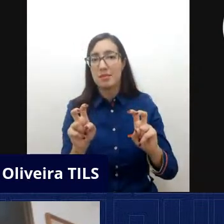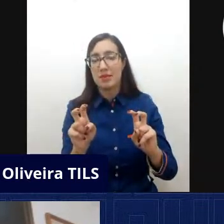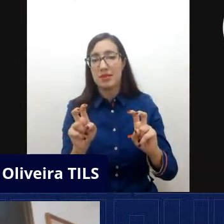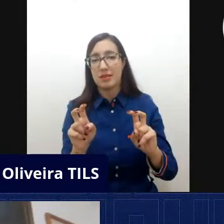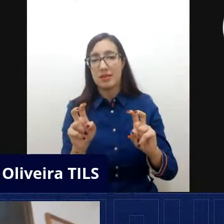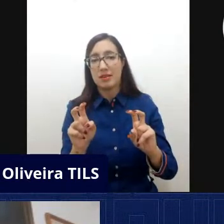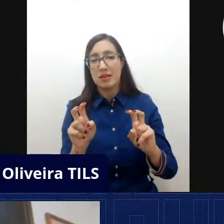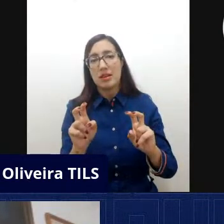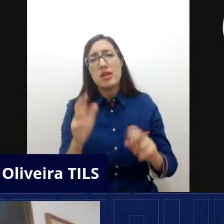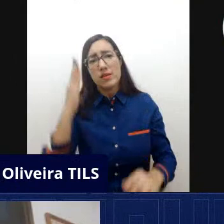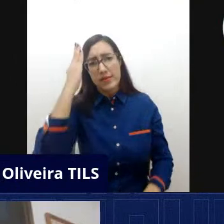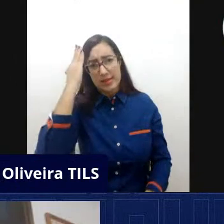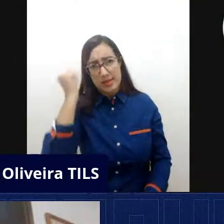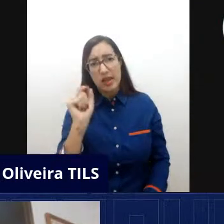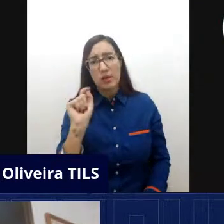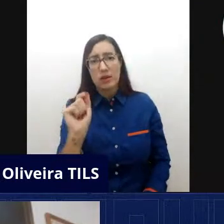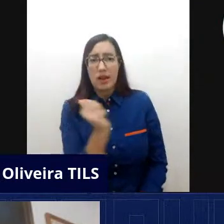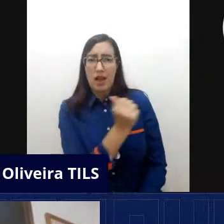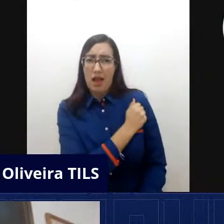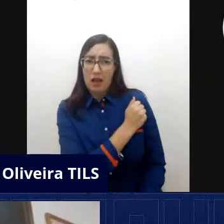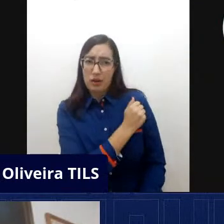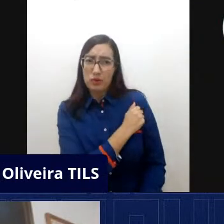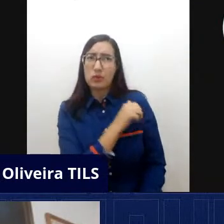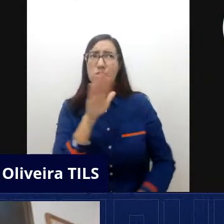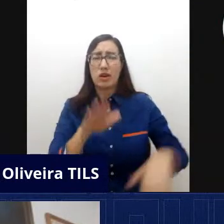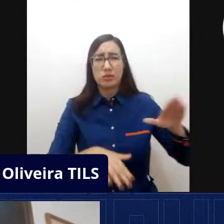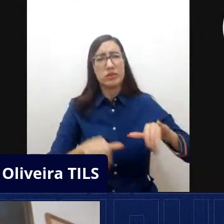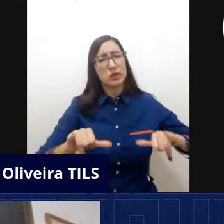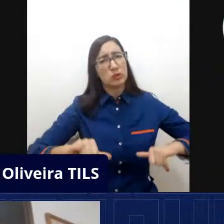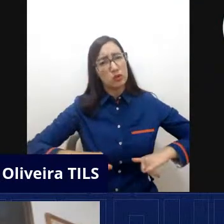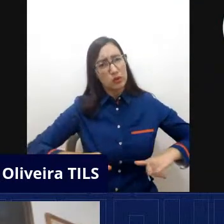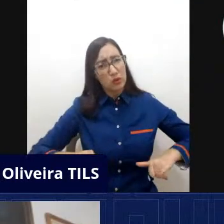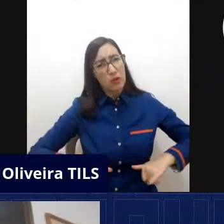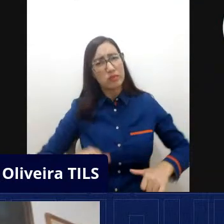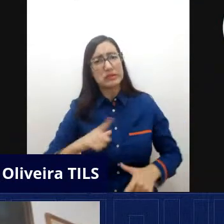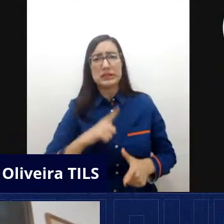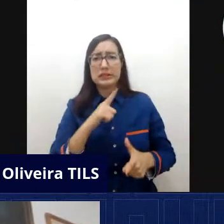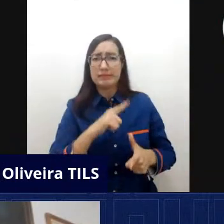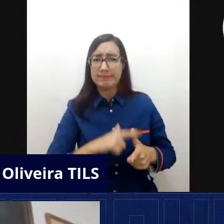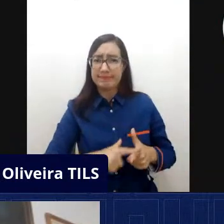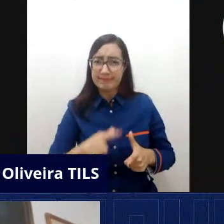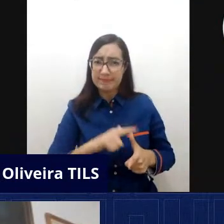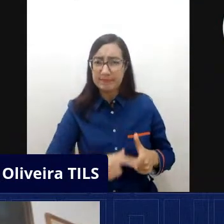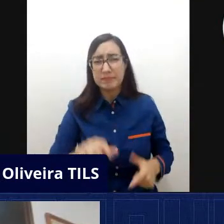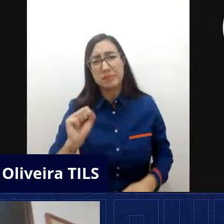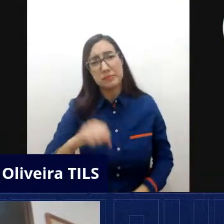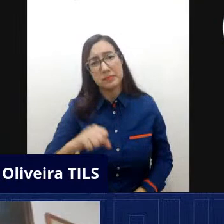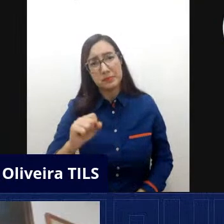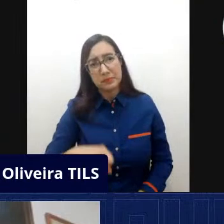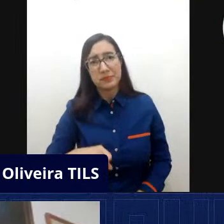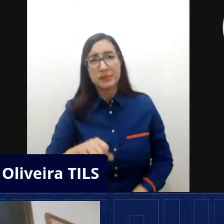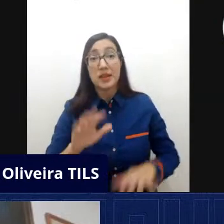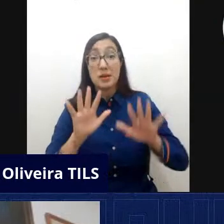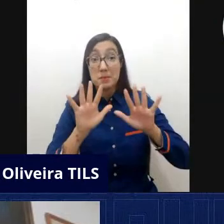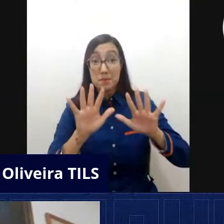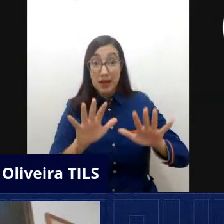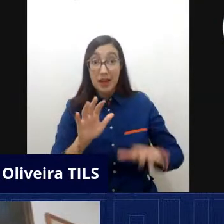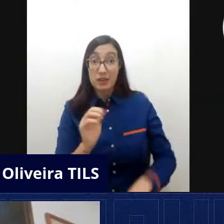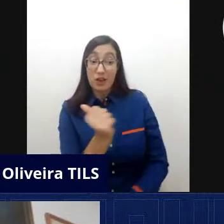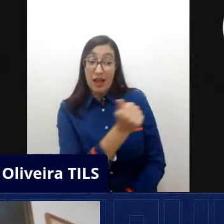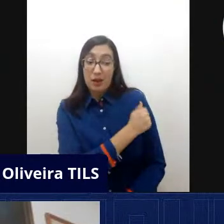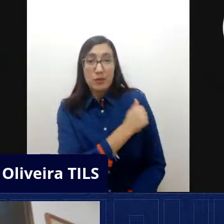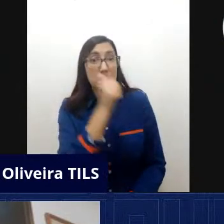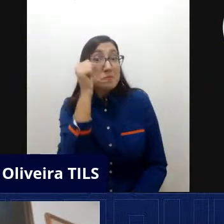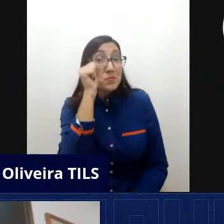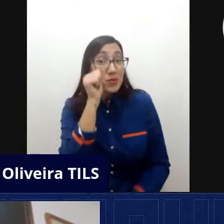é igual. A estudante, ela, além de ter os problemas, ela tem que cuidar da casa, ela tem que ajudar a mãe, né?